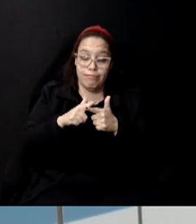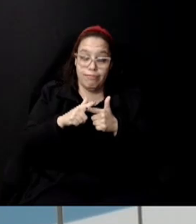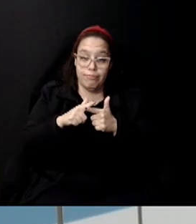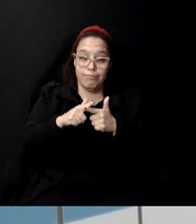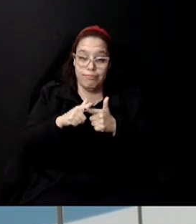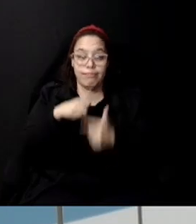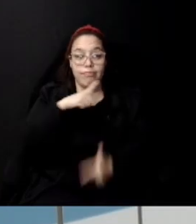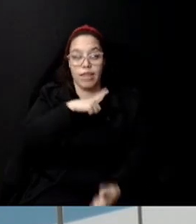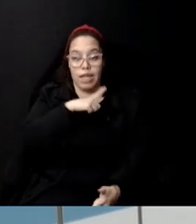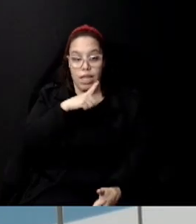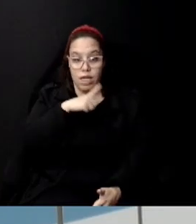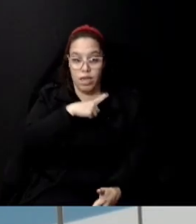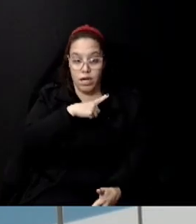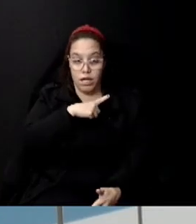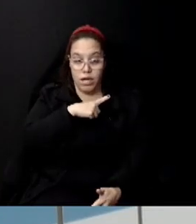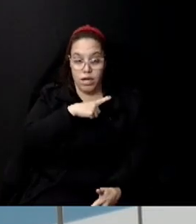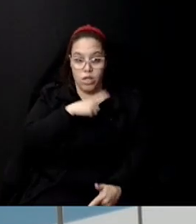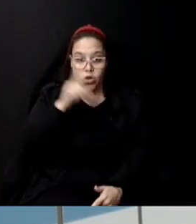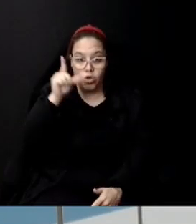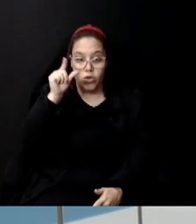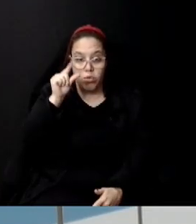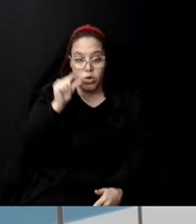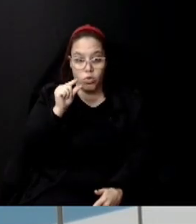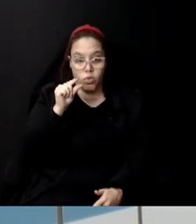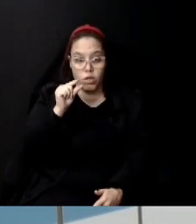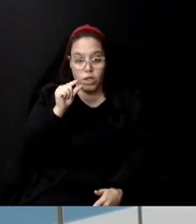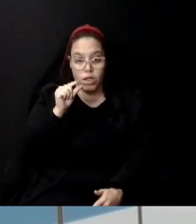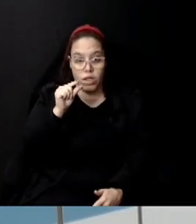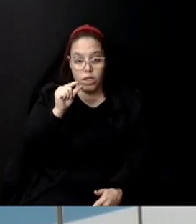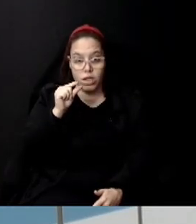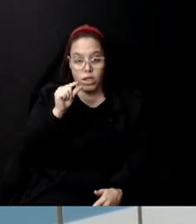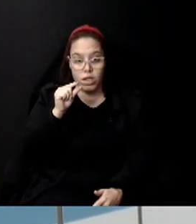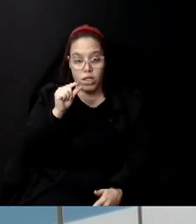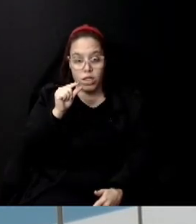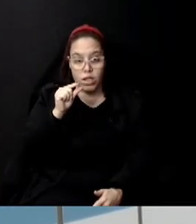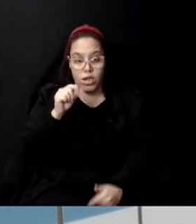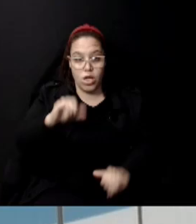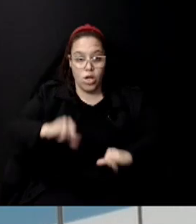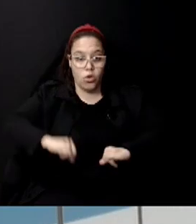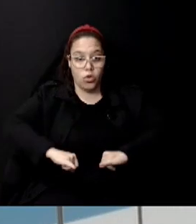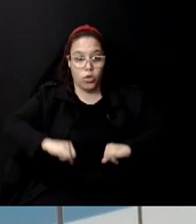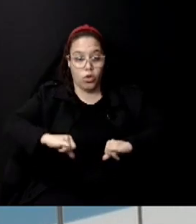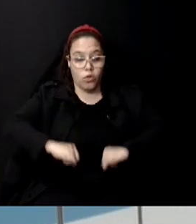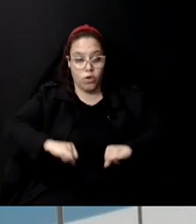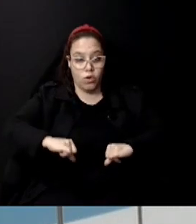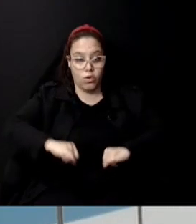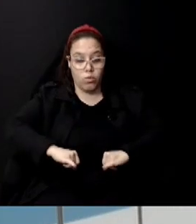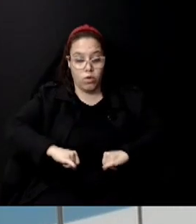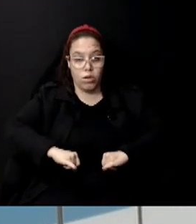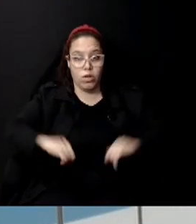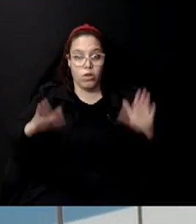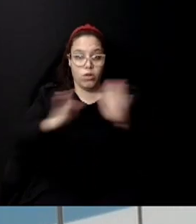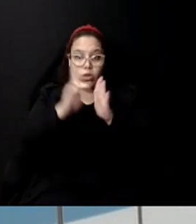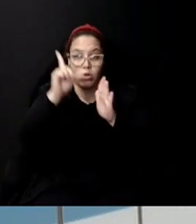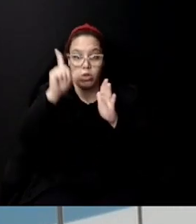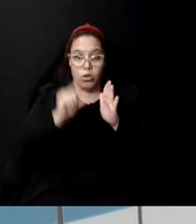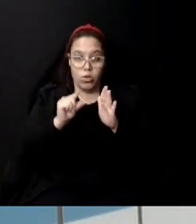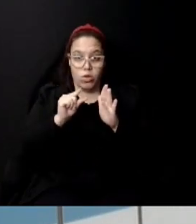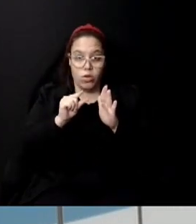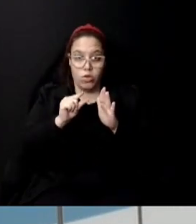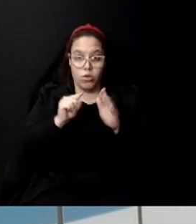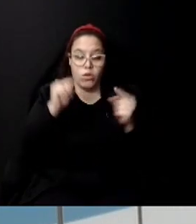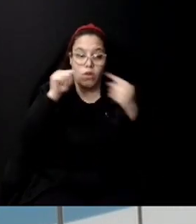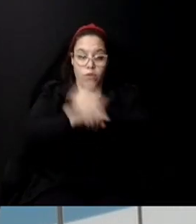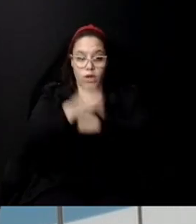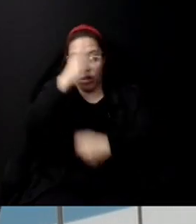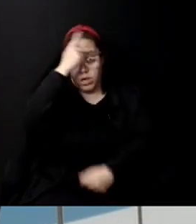de diminuir a quantidade de sofrimento que essas pessoas enfrentam ou a quantidade de pessoas que enfrentam sofrimentos.